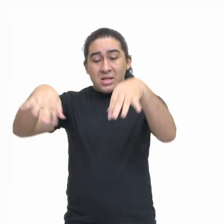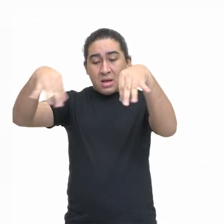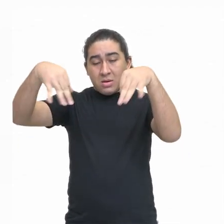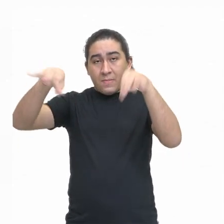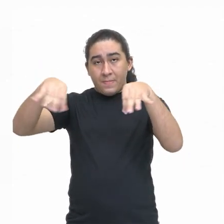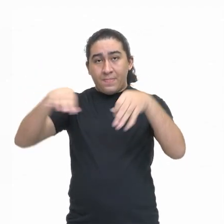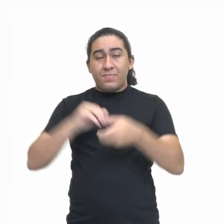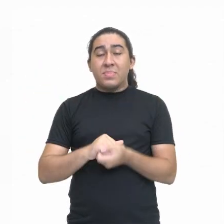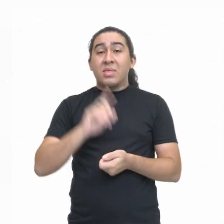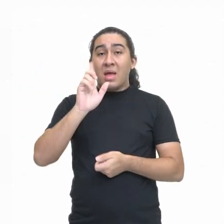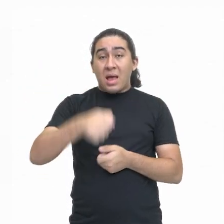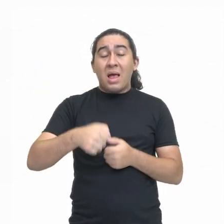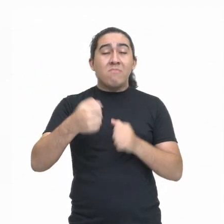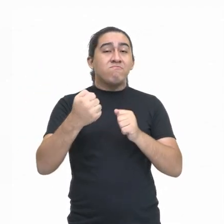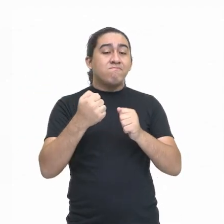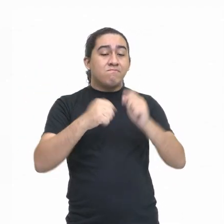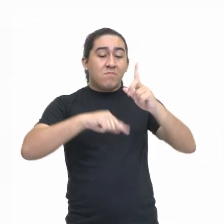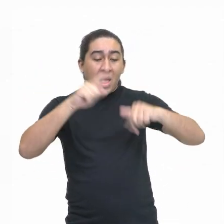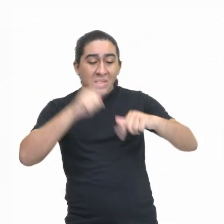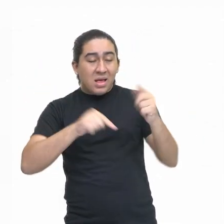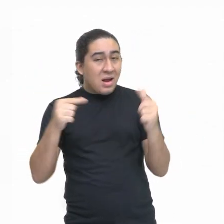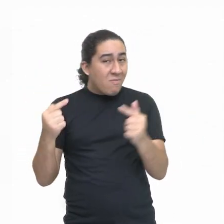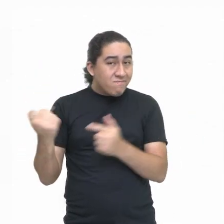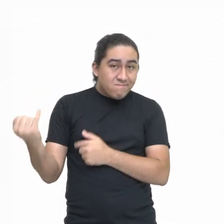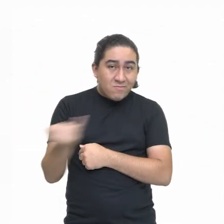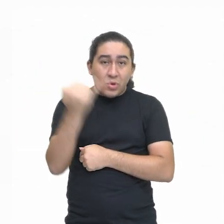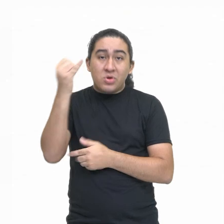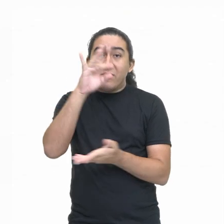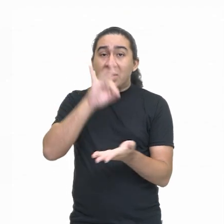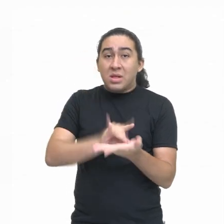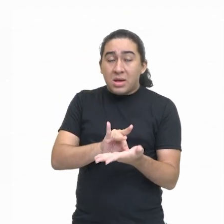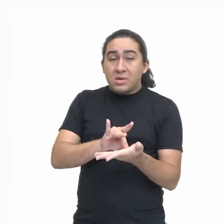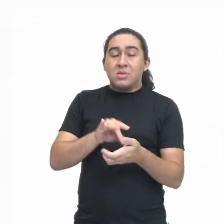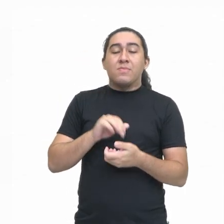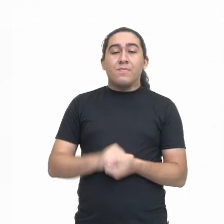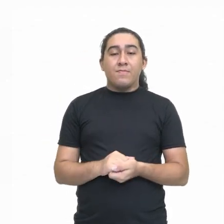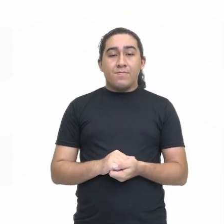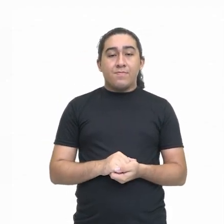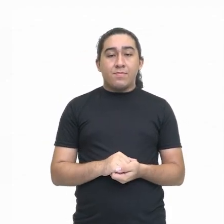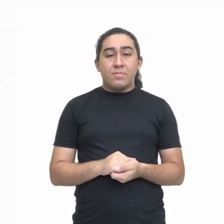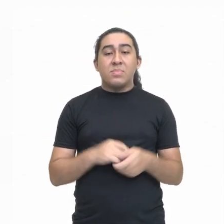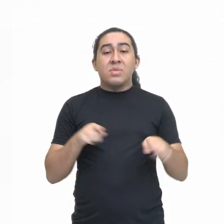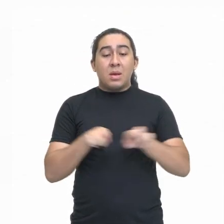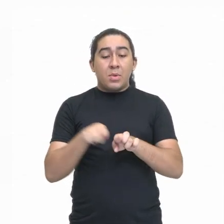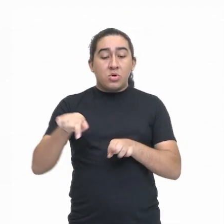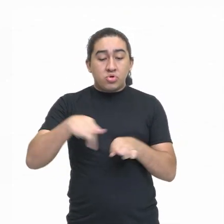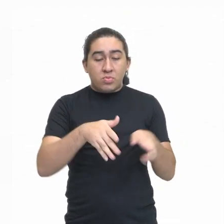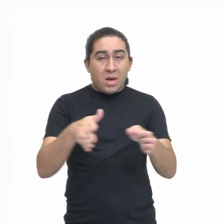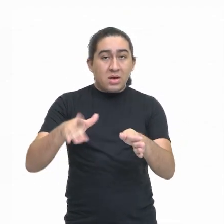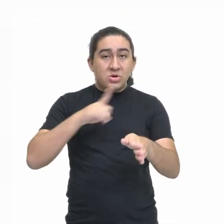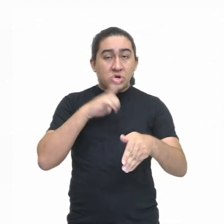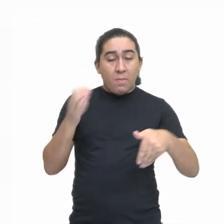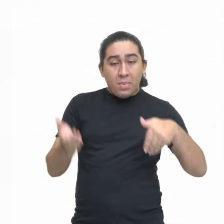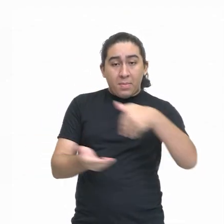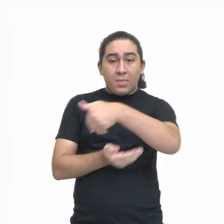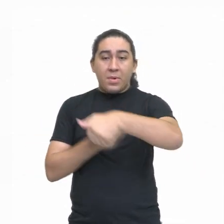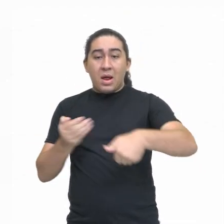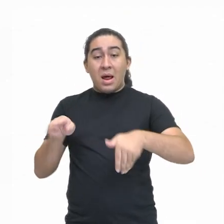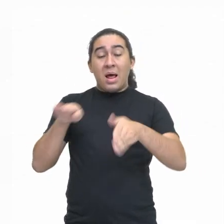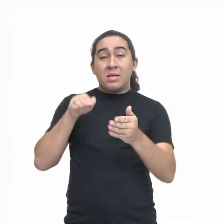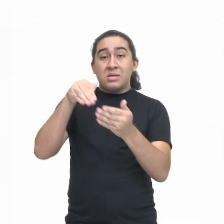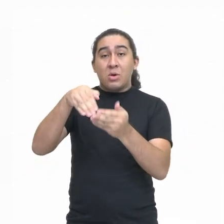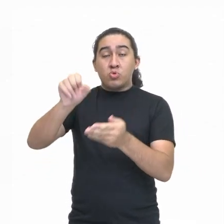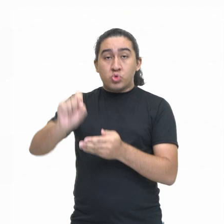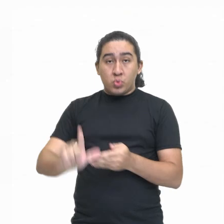que eram mercadorias valiosas e trocadas ao longo da Rota da Seda até o sul da Europa, tá